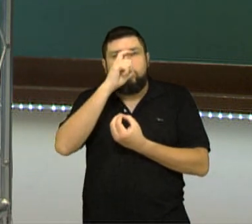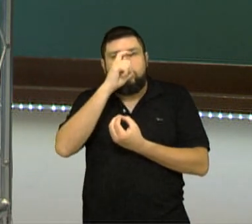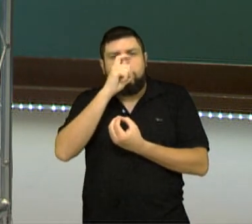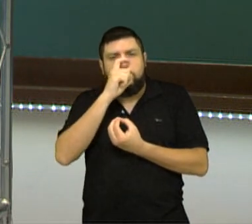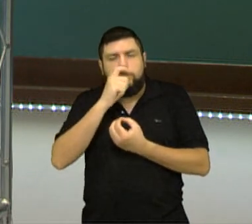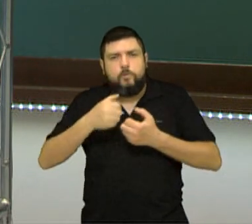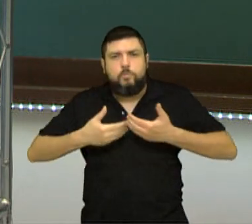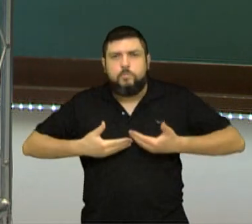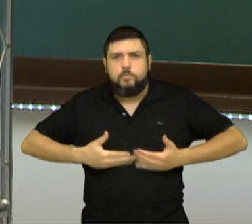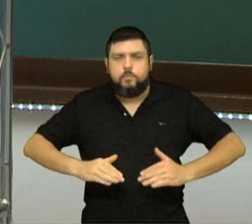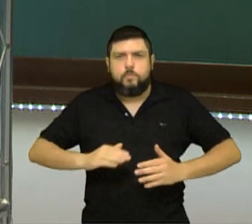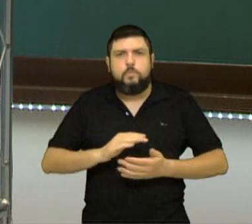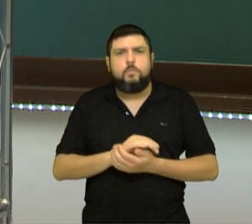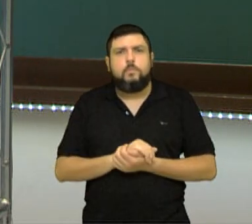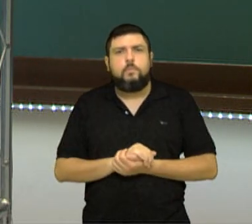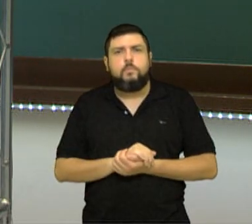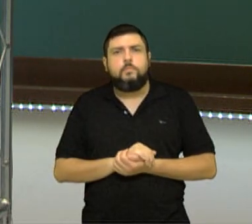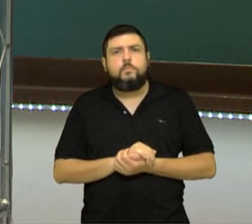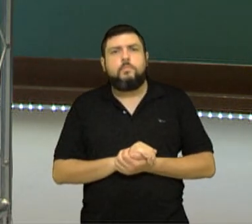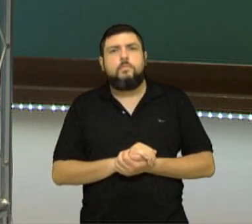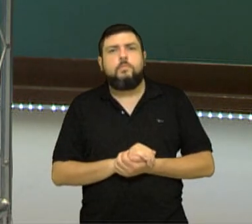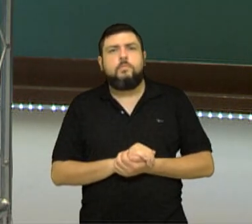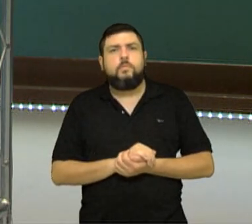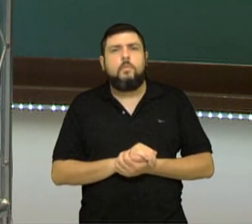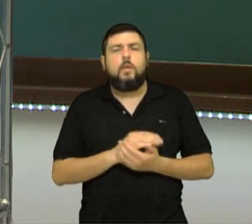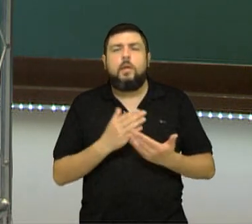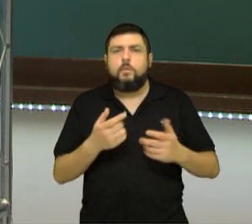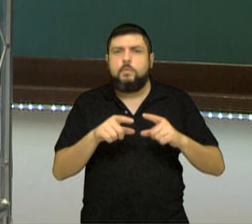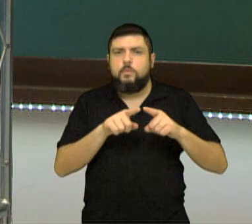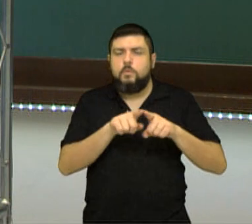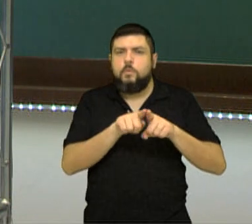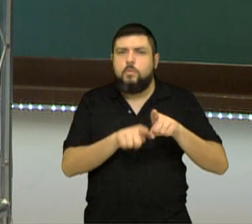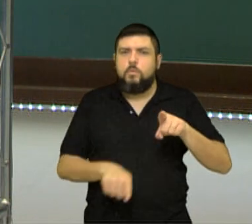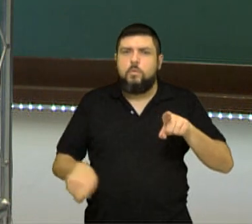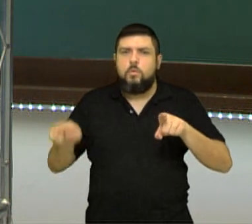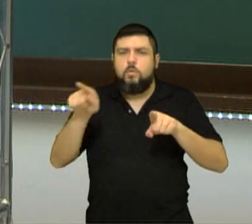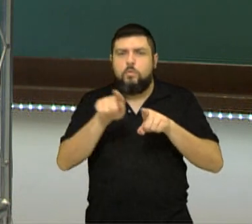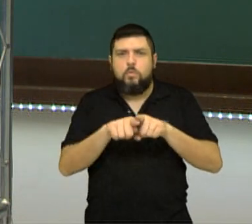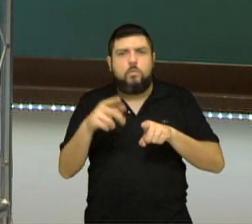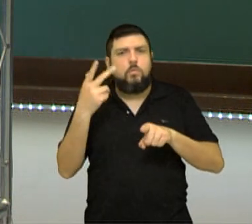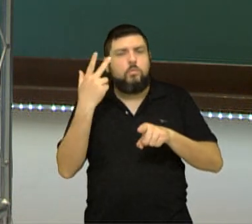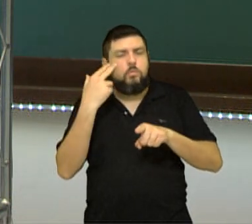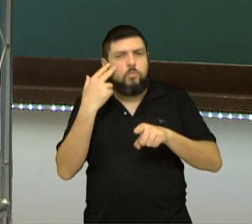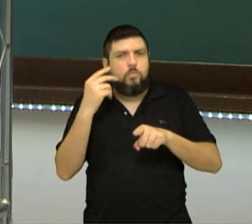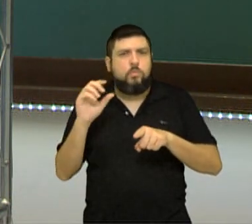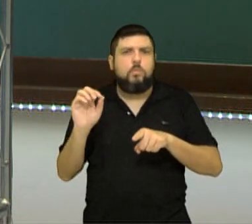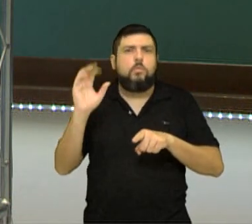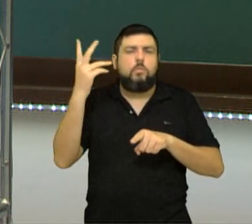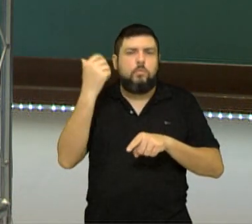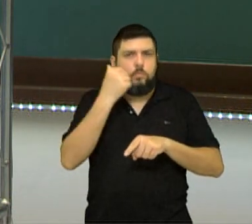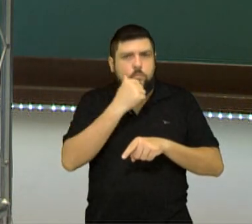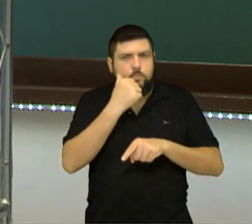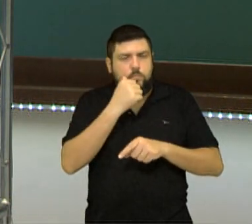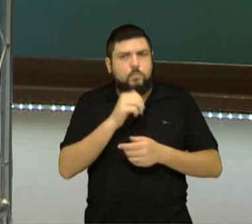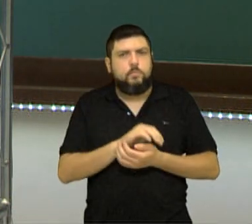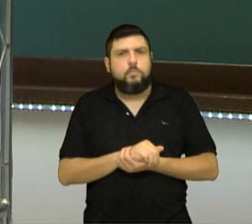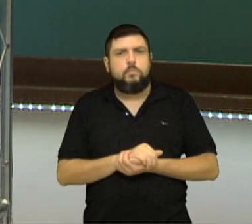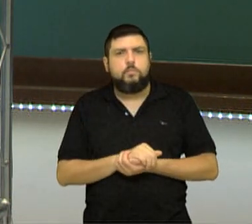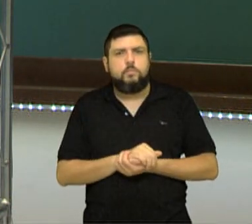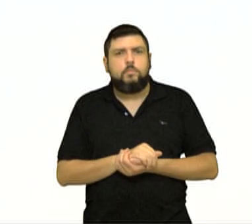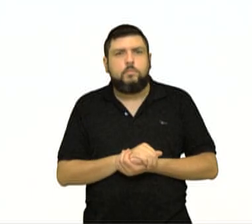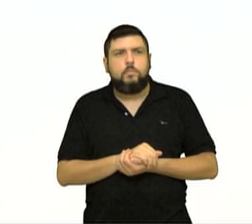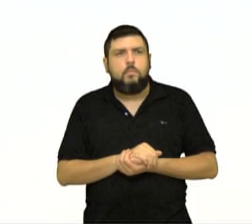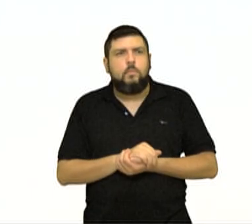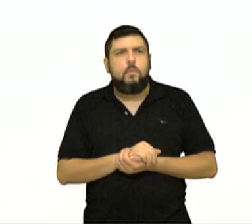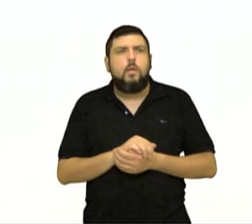menstruação novamente. Tá? Então é um ciclo que vai acontecendo regularmente, é para acontecer pelo menos regularmente na mulher. O que é a puberdade?